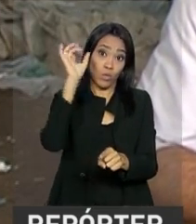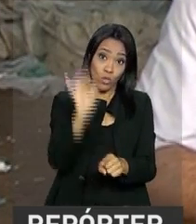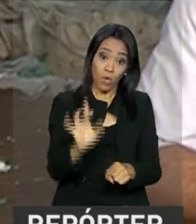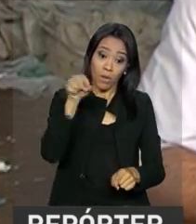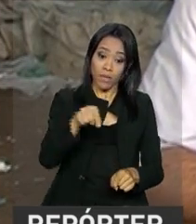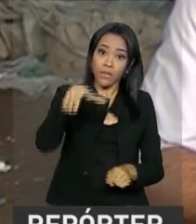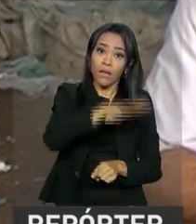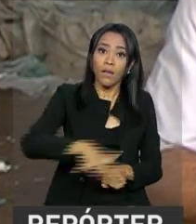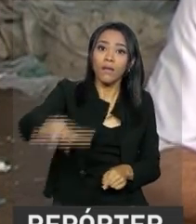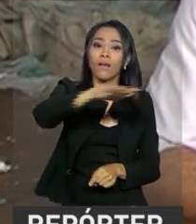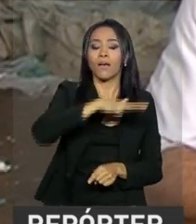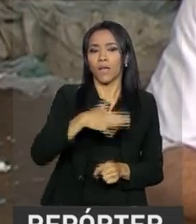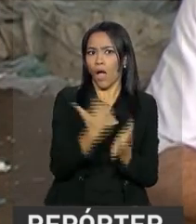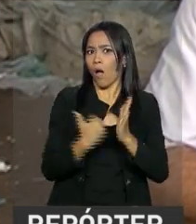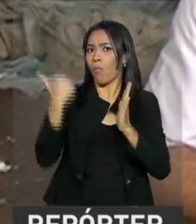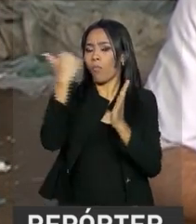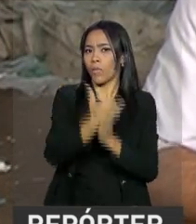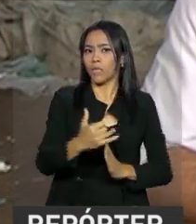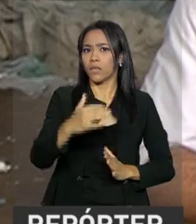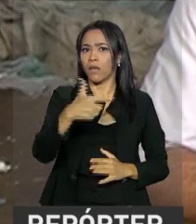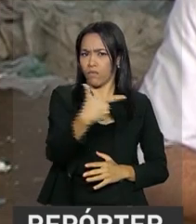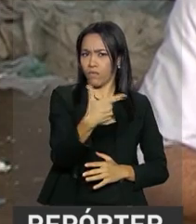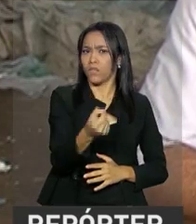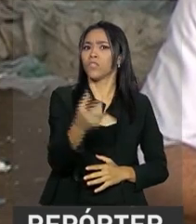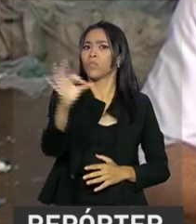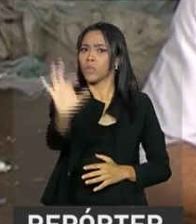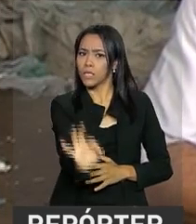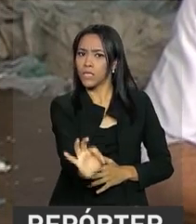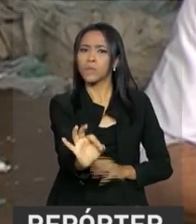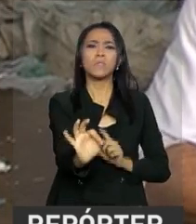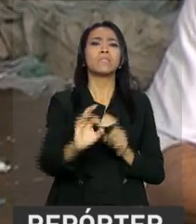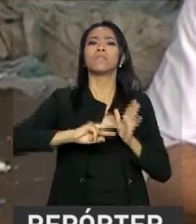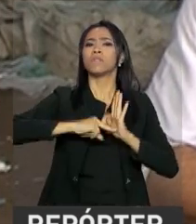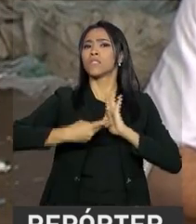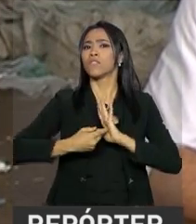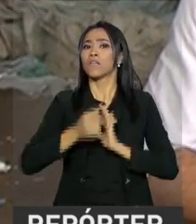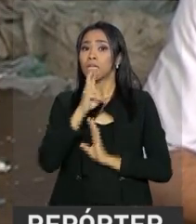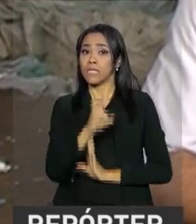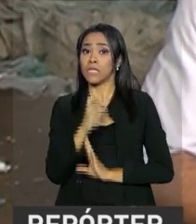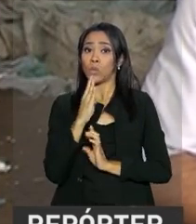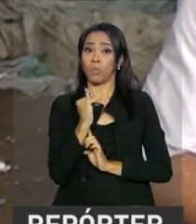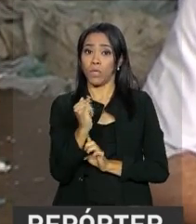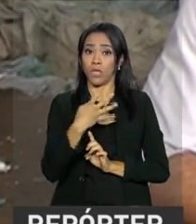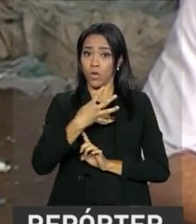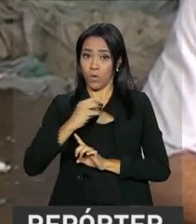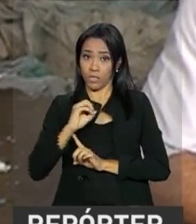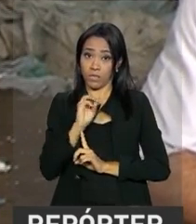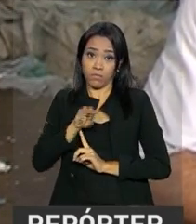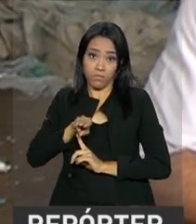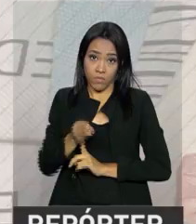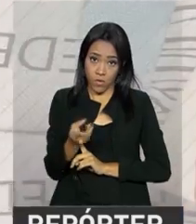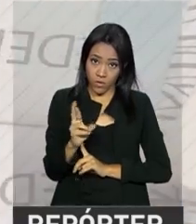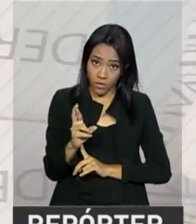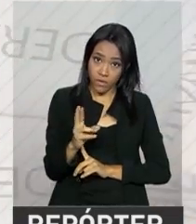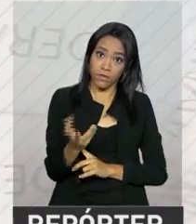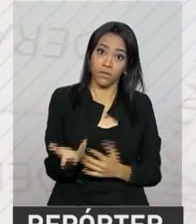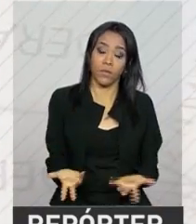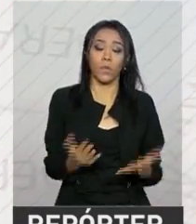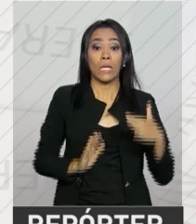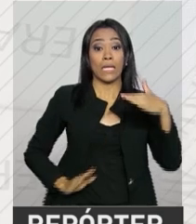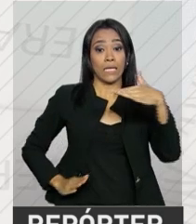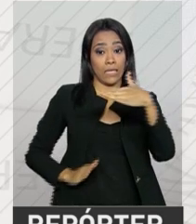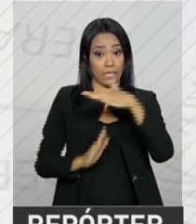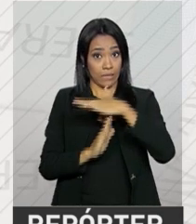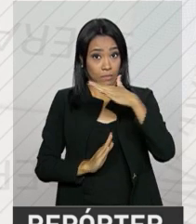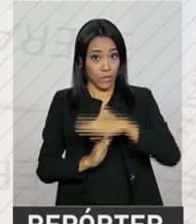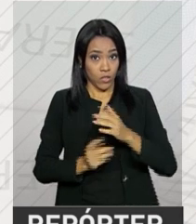segmento deve aumentar cerca de 20% o equivalente a 5 bilhões 400 milhões deais o limite de